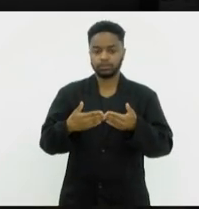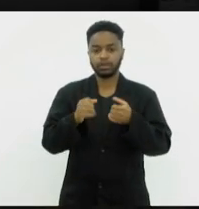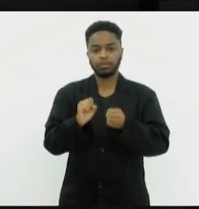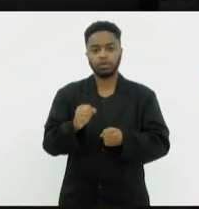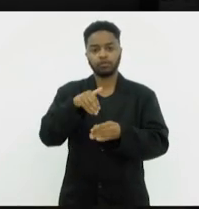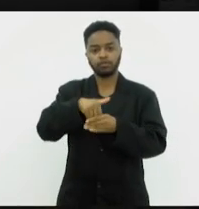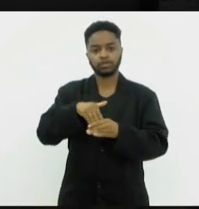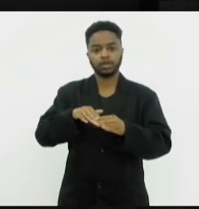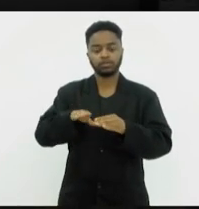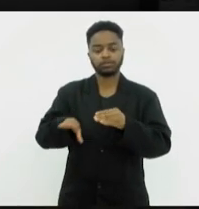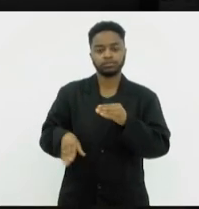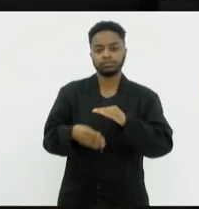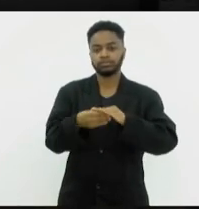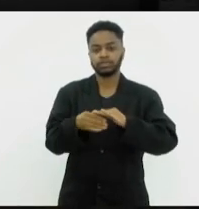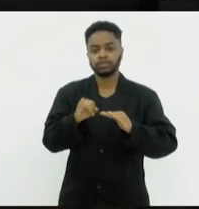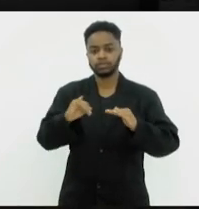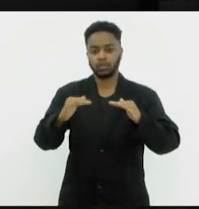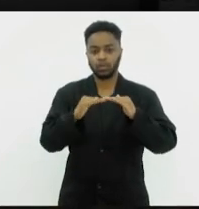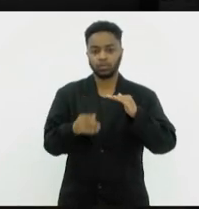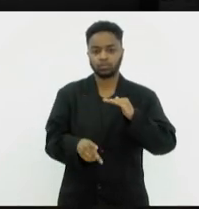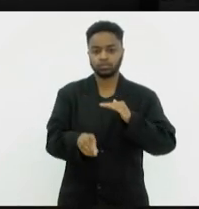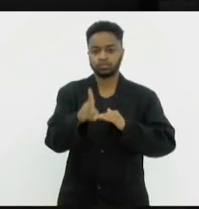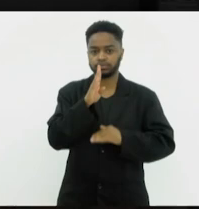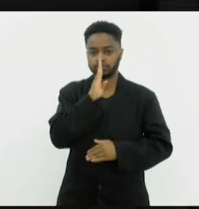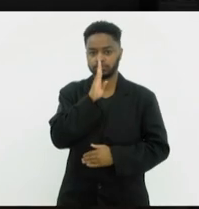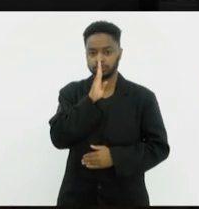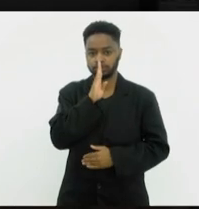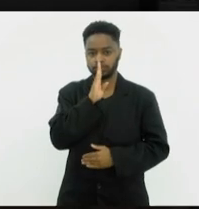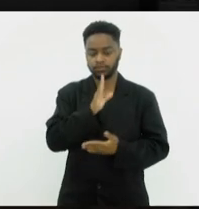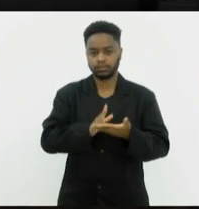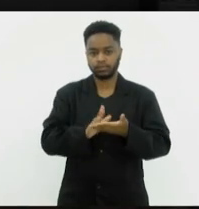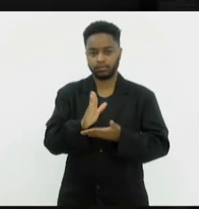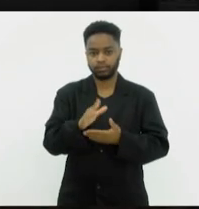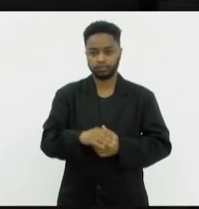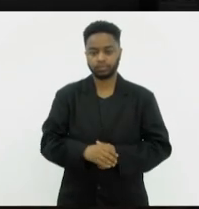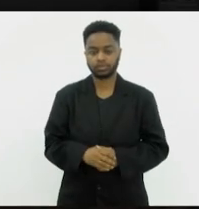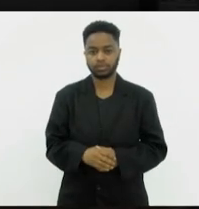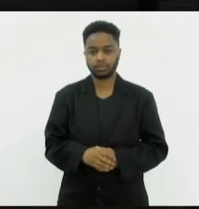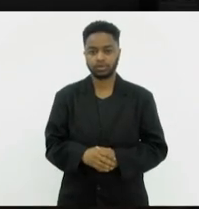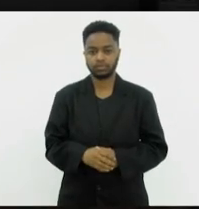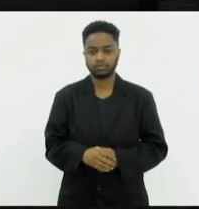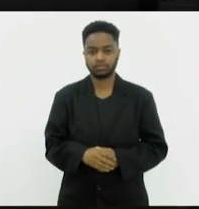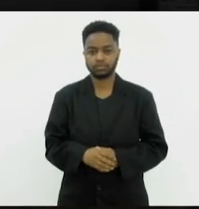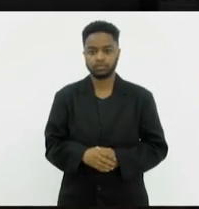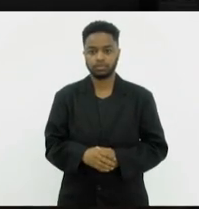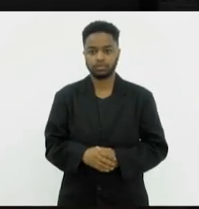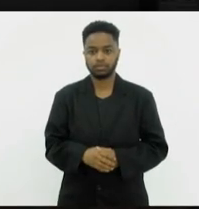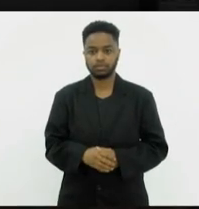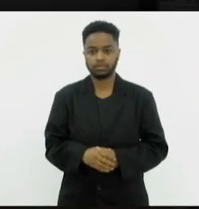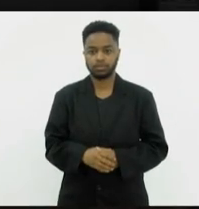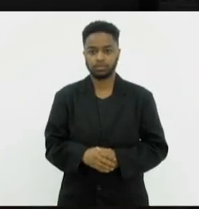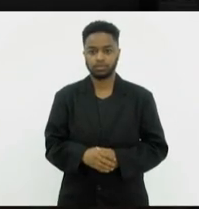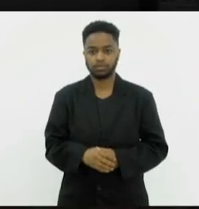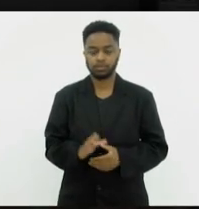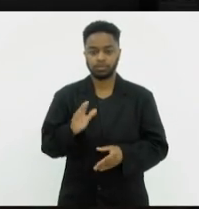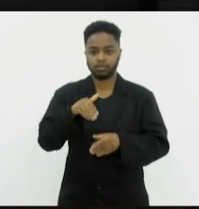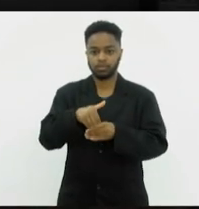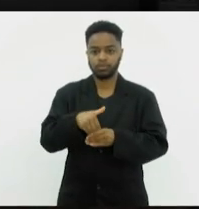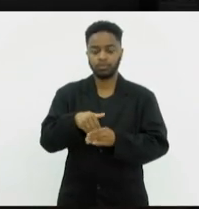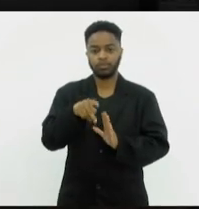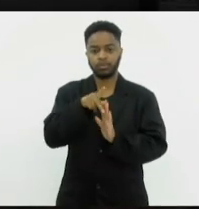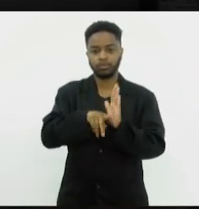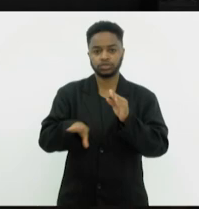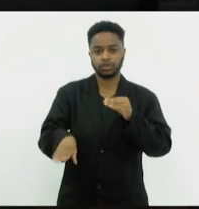votação, a emenda de redação. Senhores que aprovam, permaneçam como estão. Aprovado. Vai. Em votação, projeto